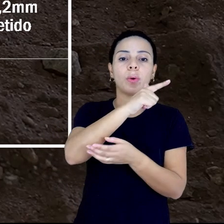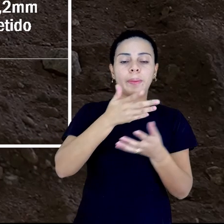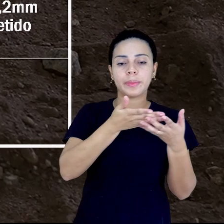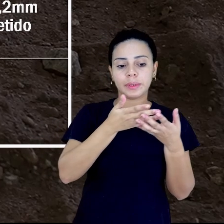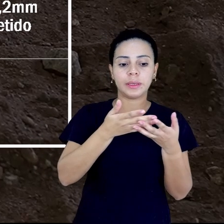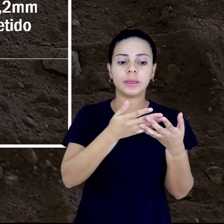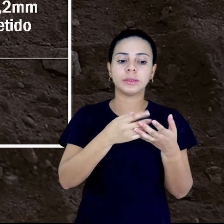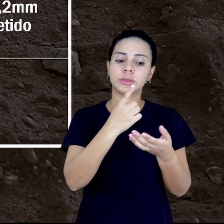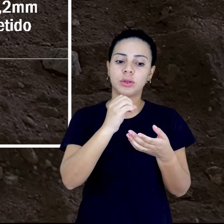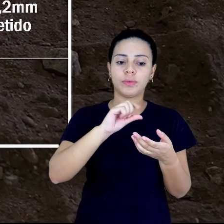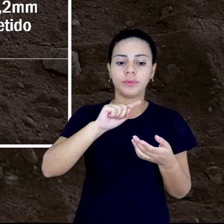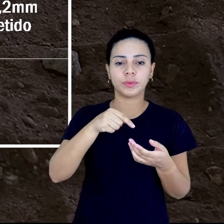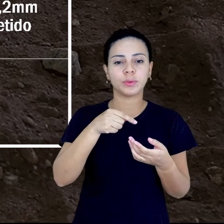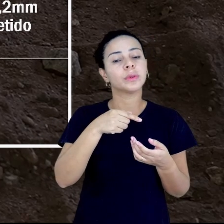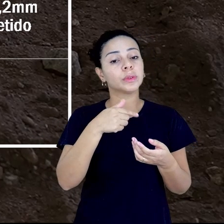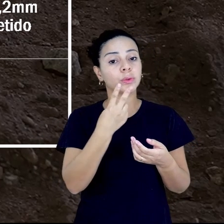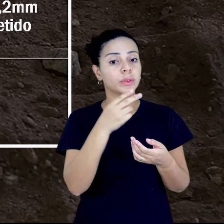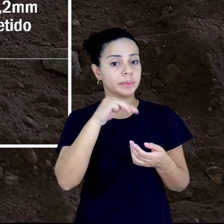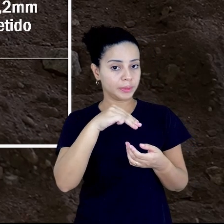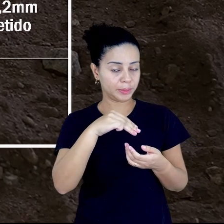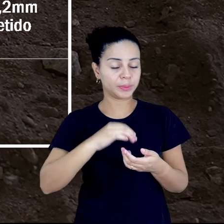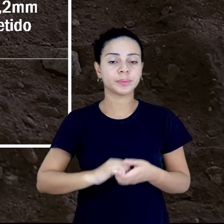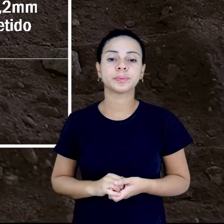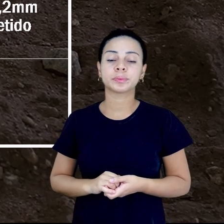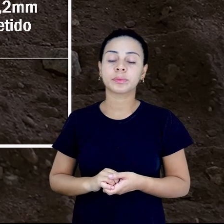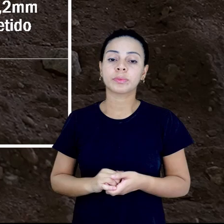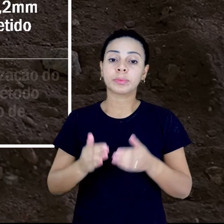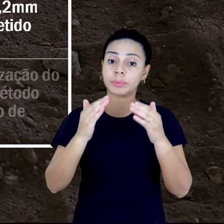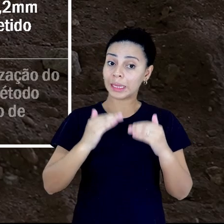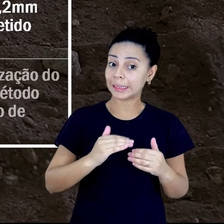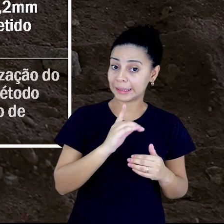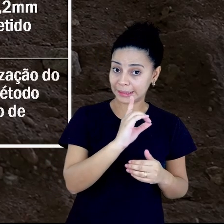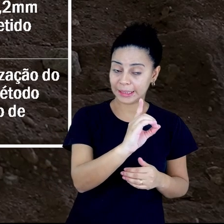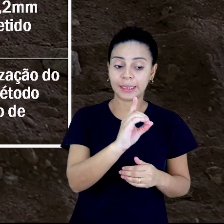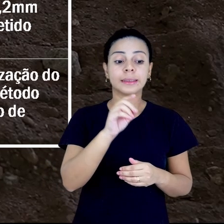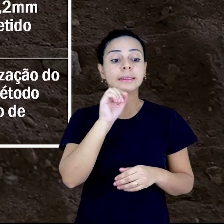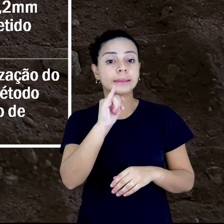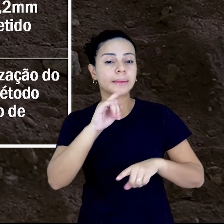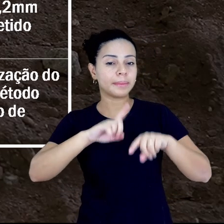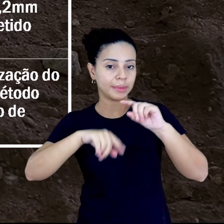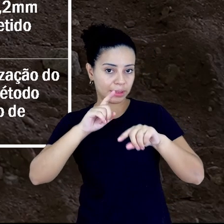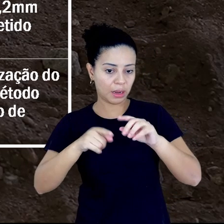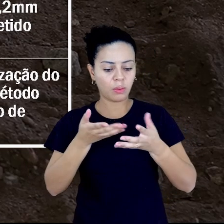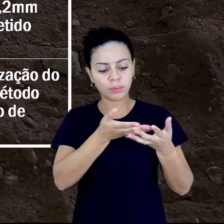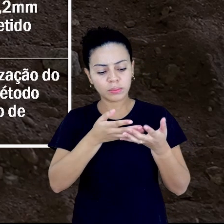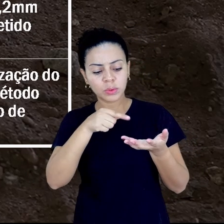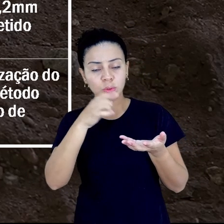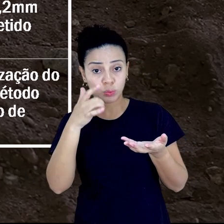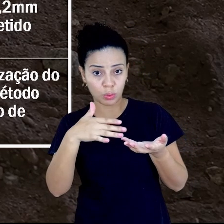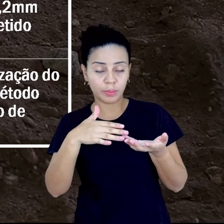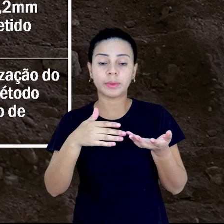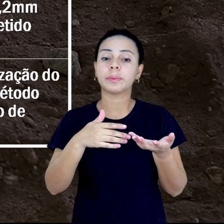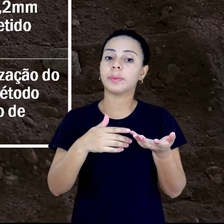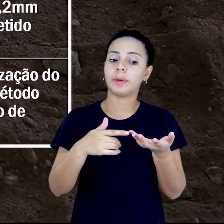76,2 mm e o material retido nesta malha deve ser desprezado. Caso D, se o percentual de material retido